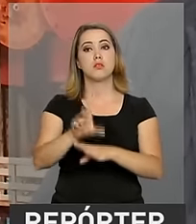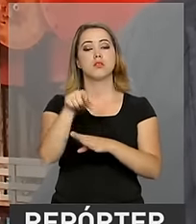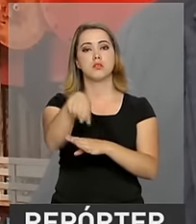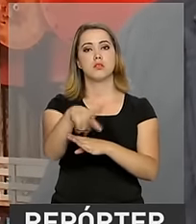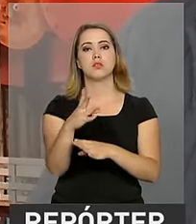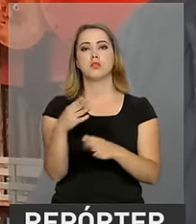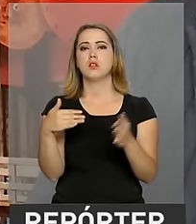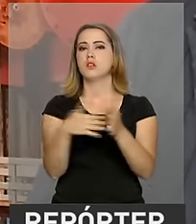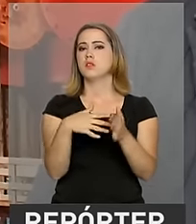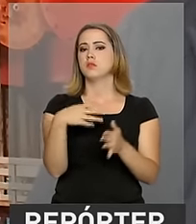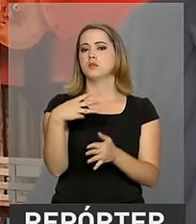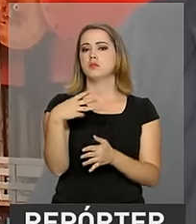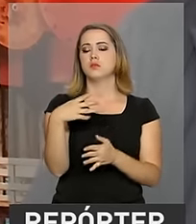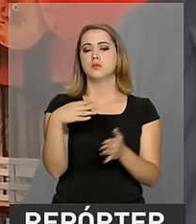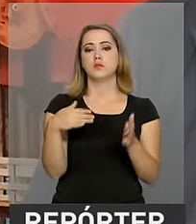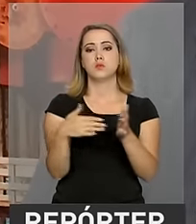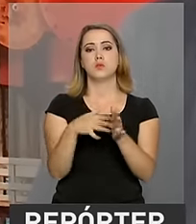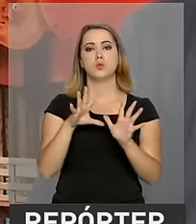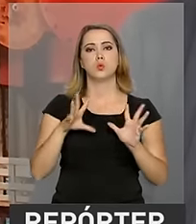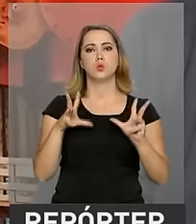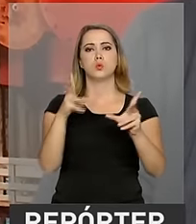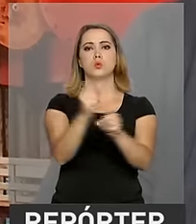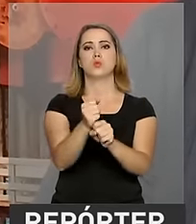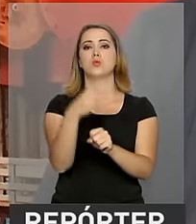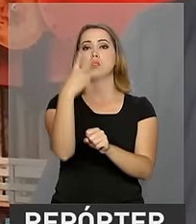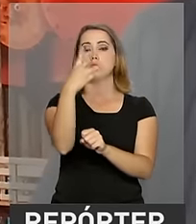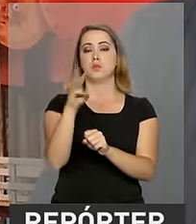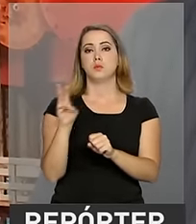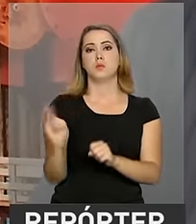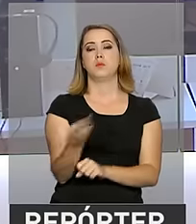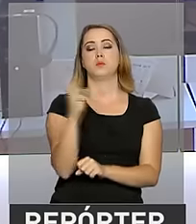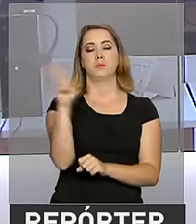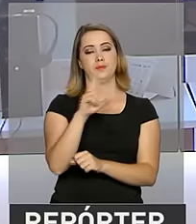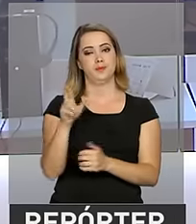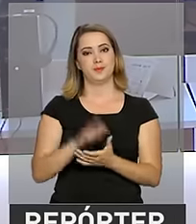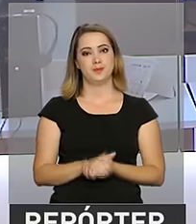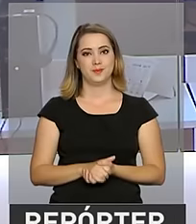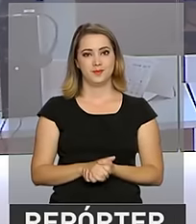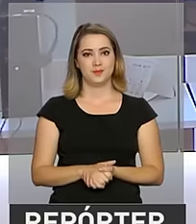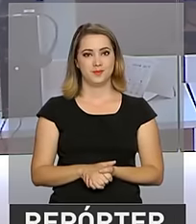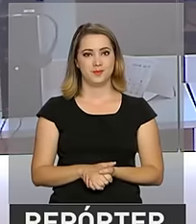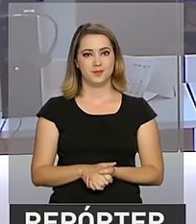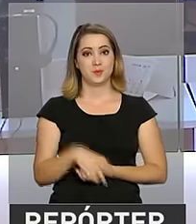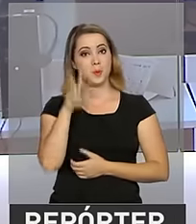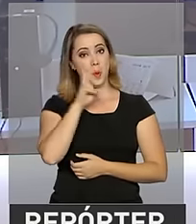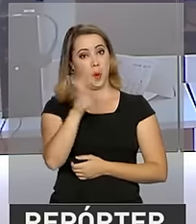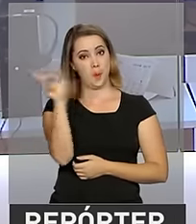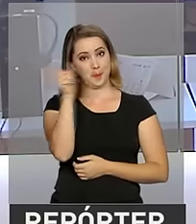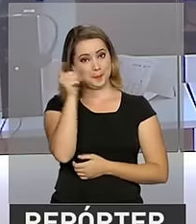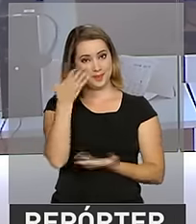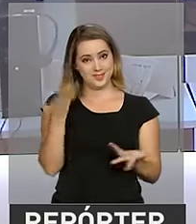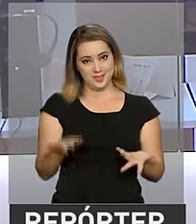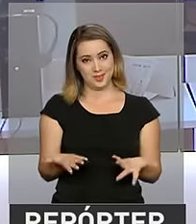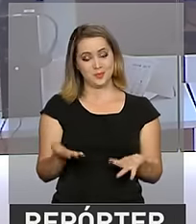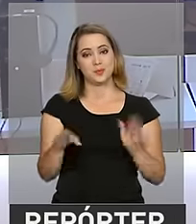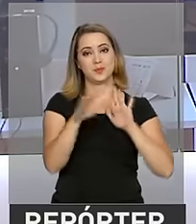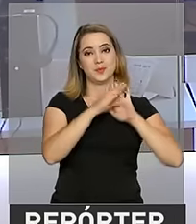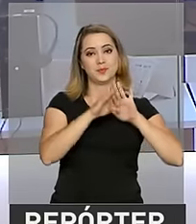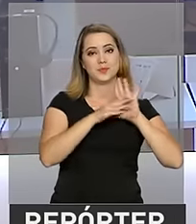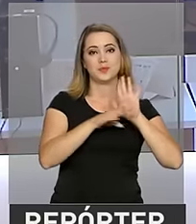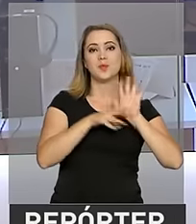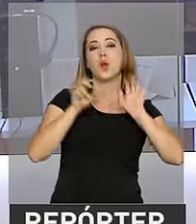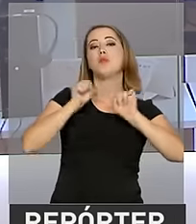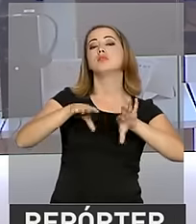um valor de até, no valor global, de 3 milhões de reais. E olha só que interessante, um programa educativo